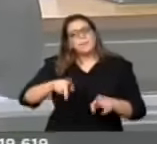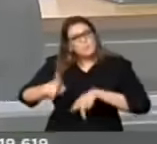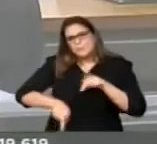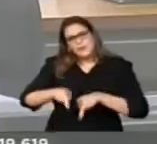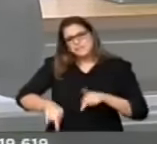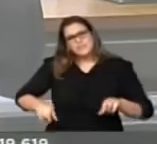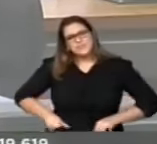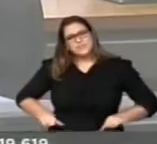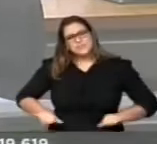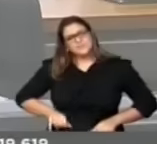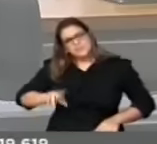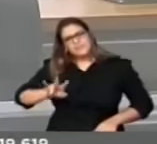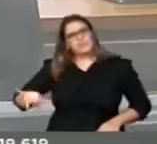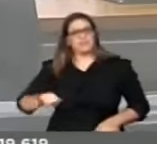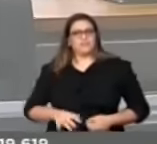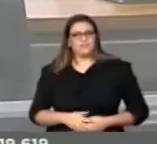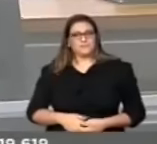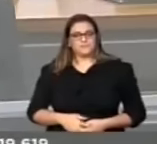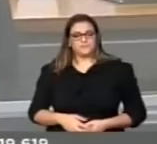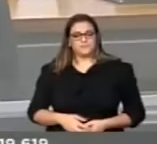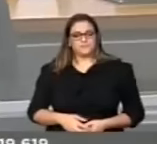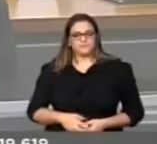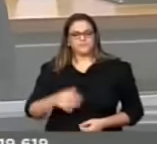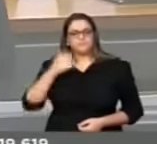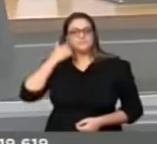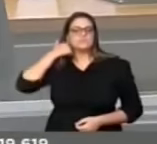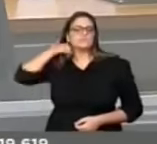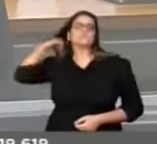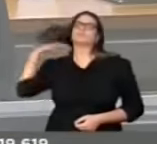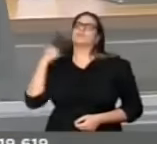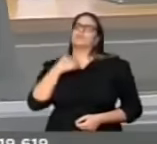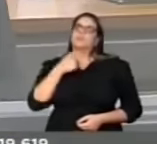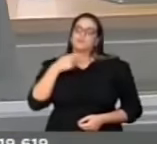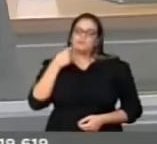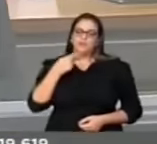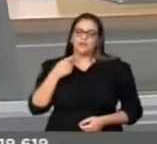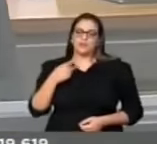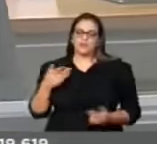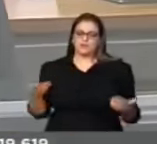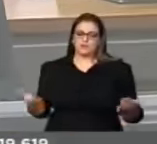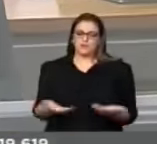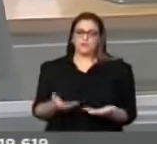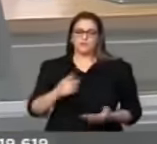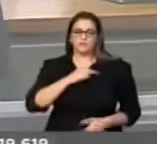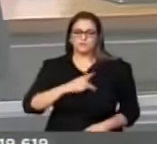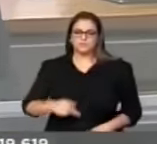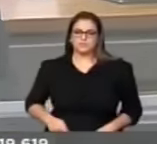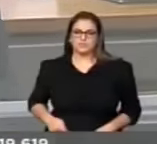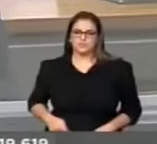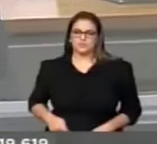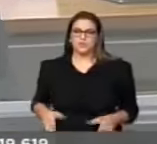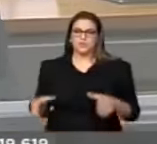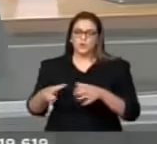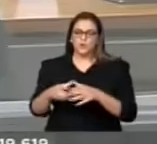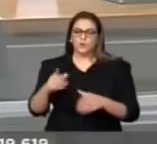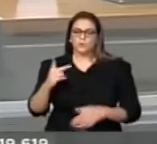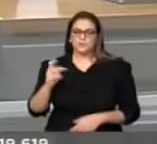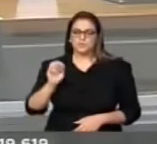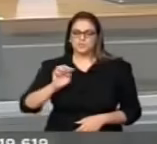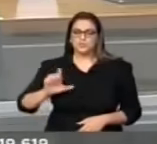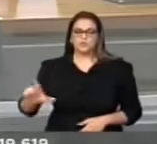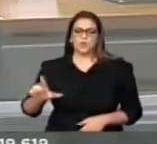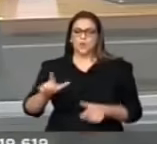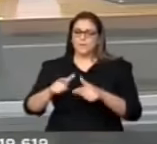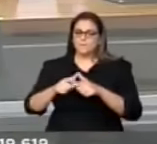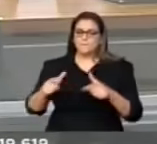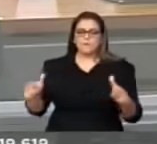consequências depois. Por isso, senhor presidente, quero dizer que os membros do PSOL, a maioria esmagadora,